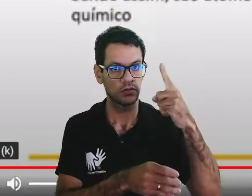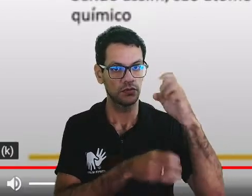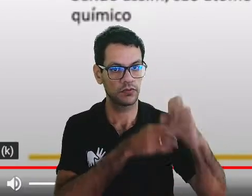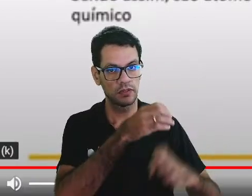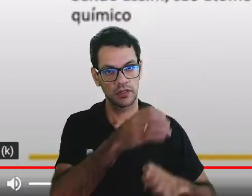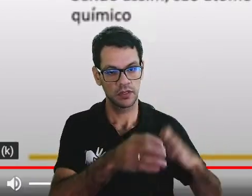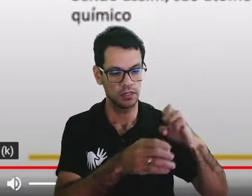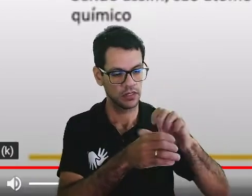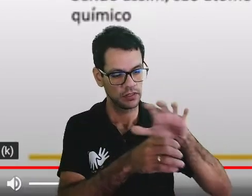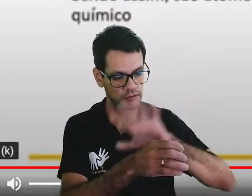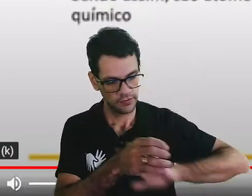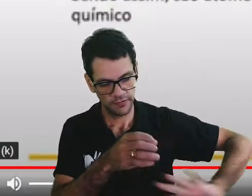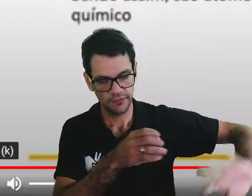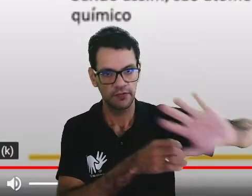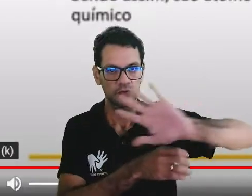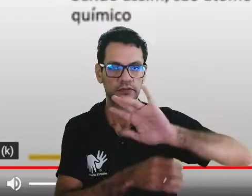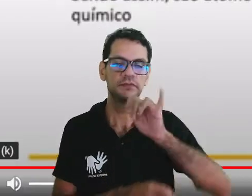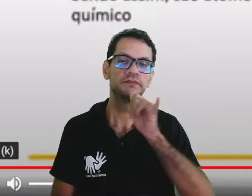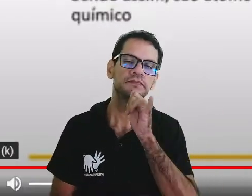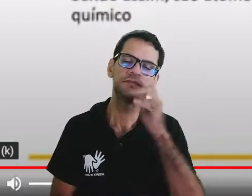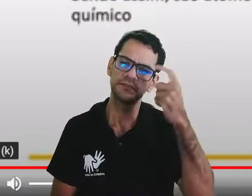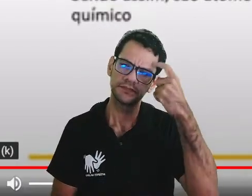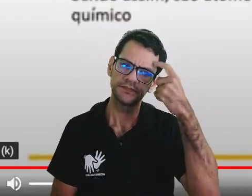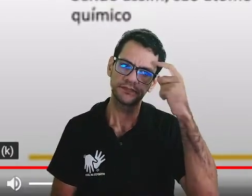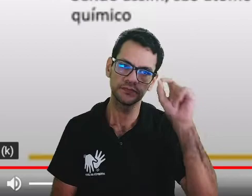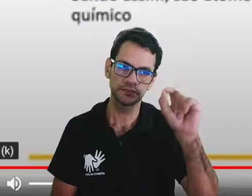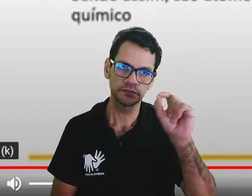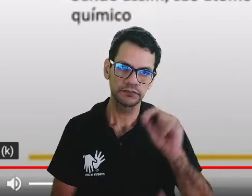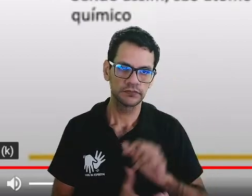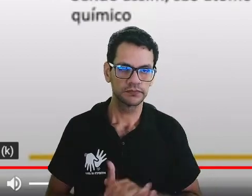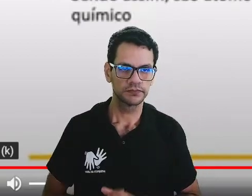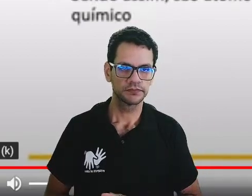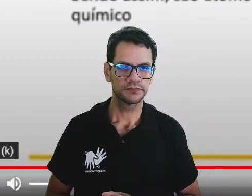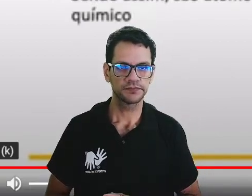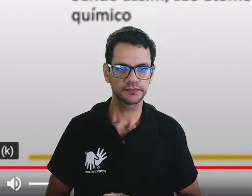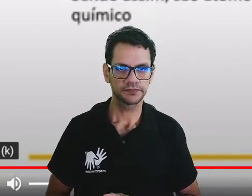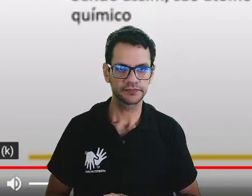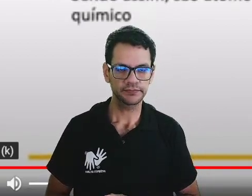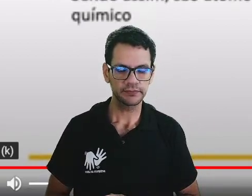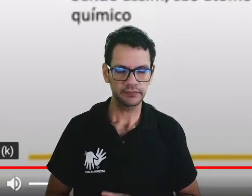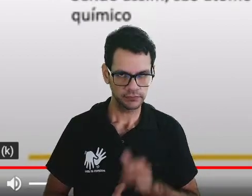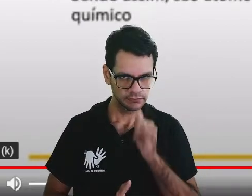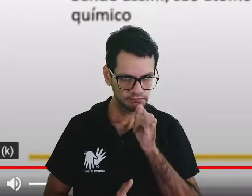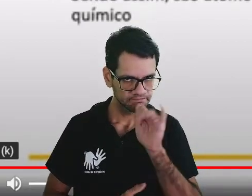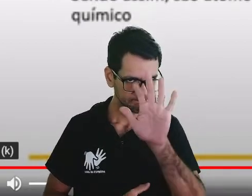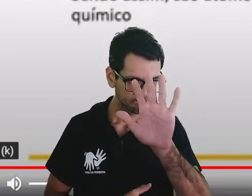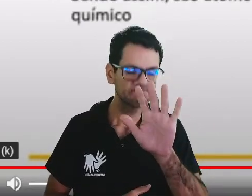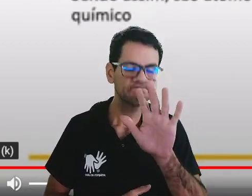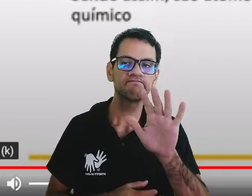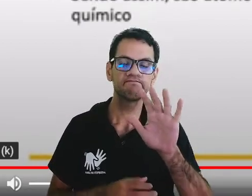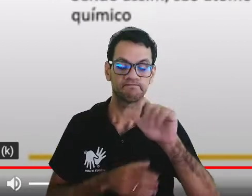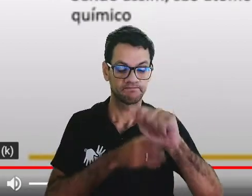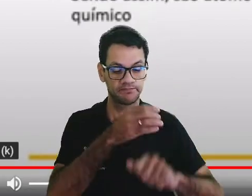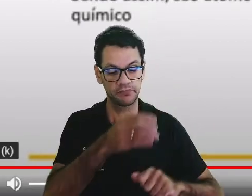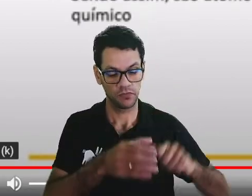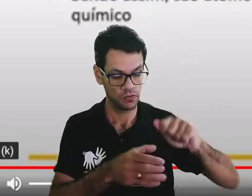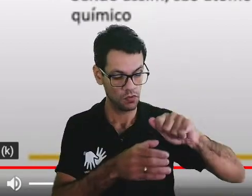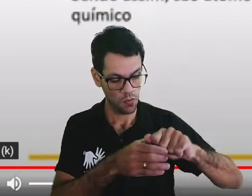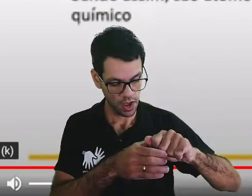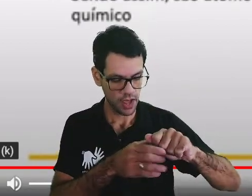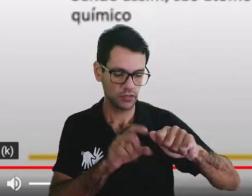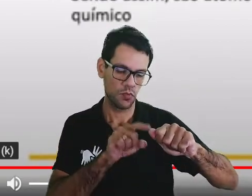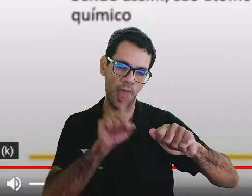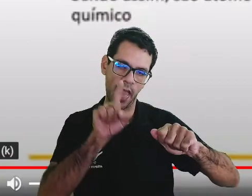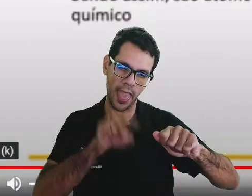Gente, quando o número... Vamos pensar uma coisa. Já era para eu ter falado isso. Como o átomo ele é eletricamente